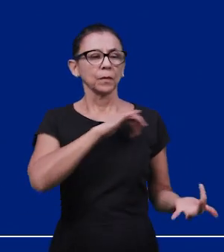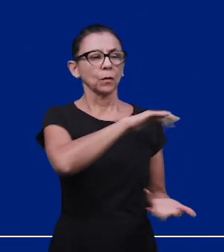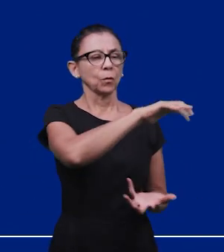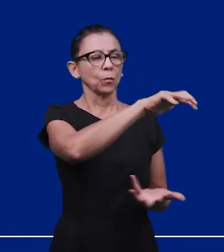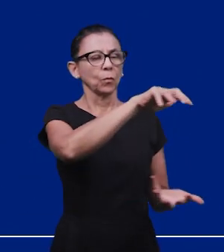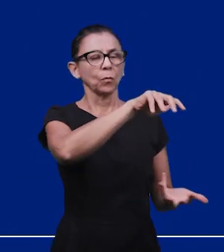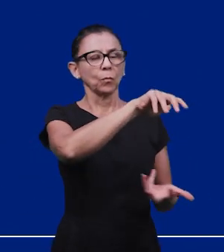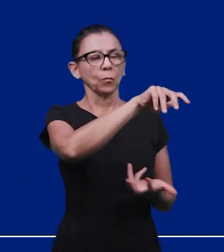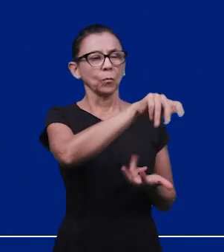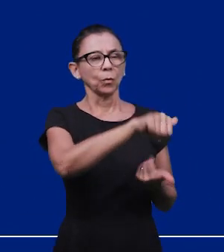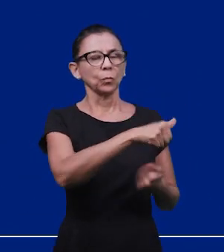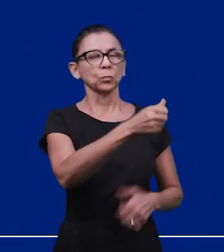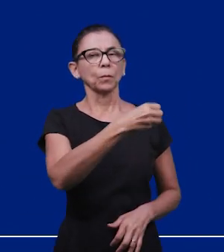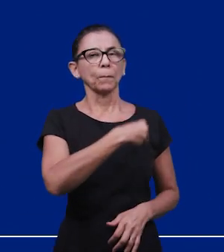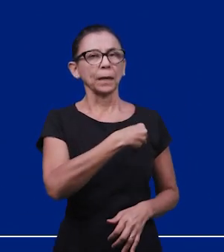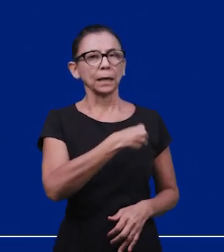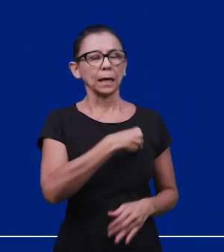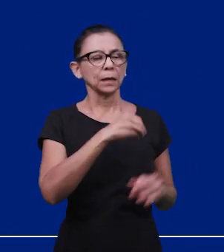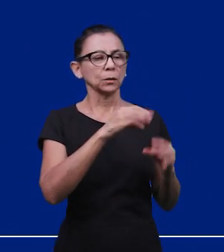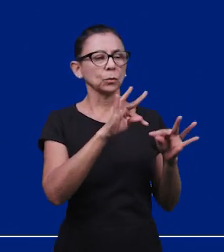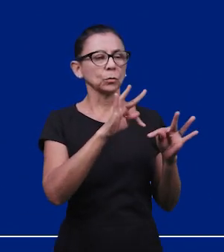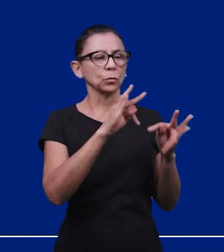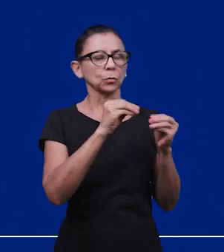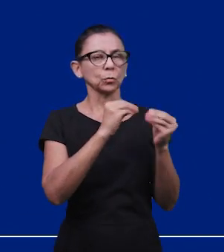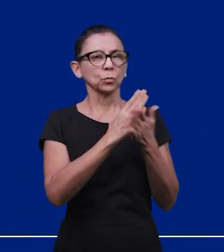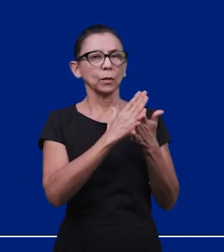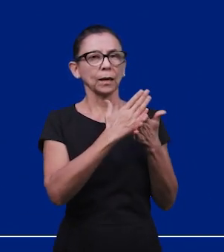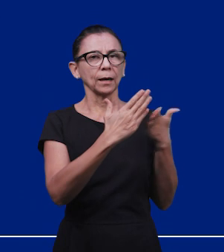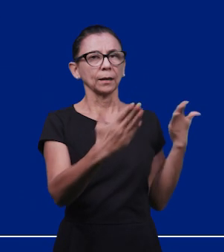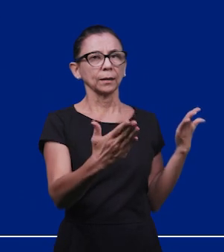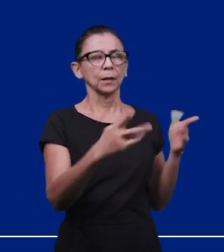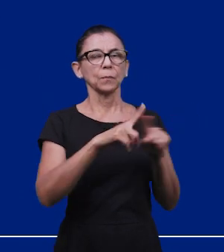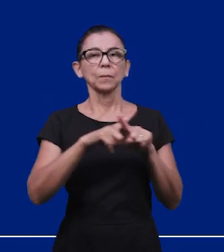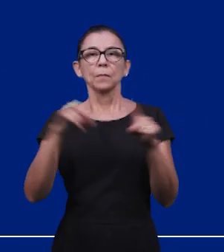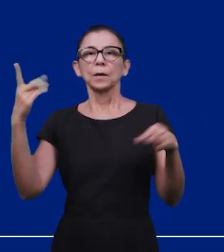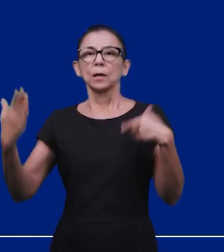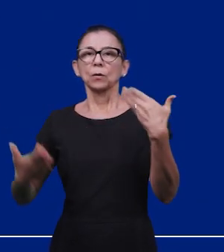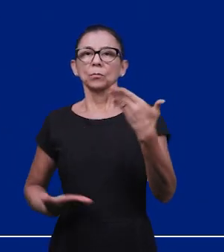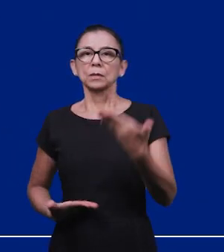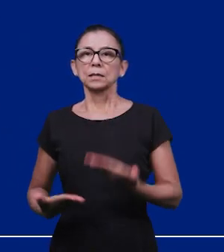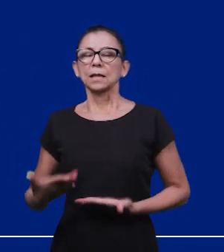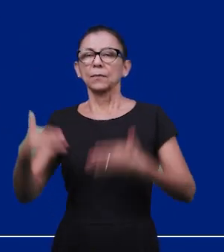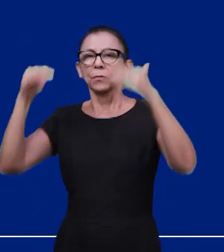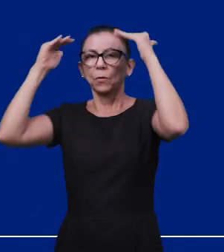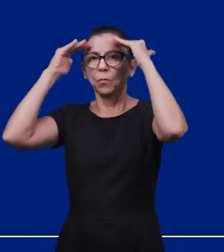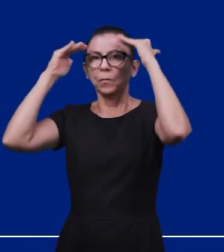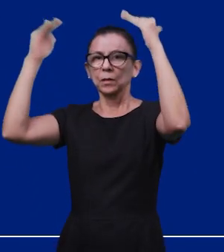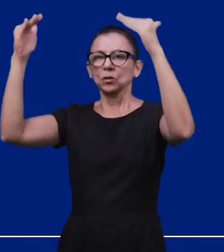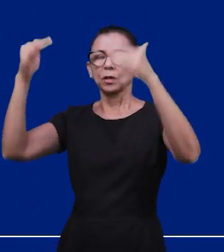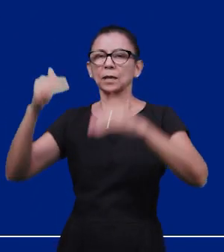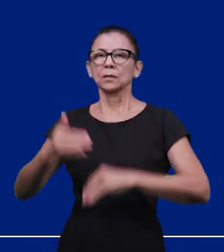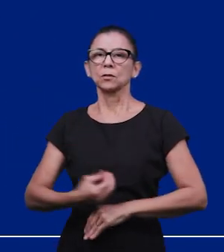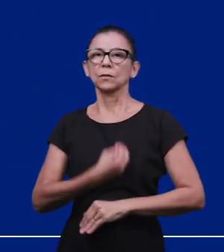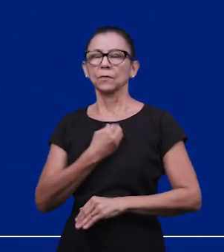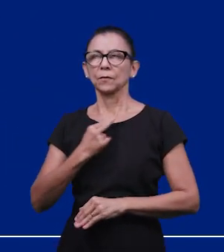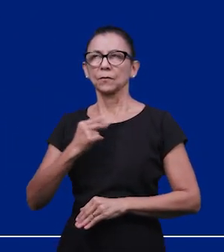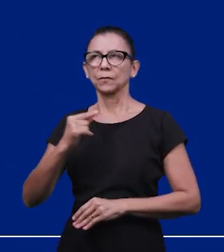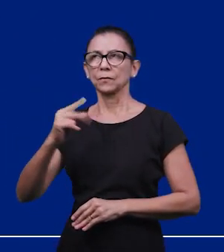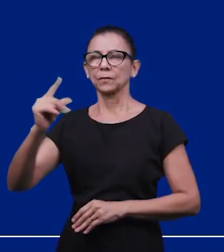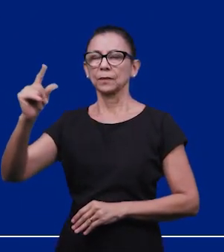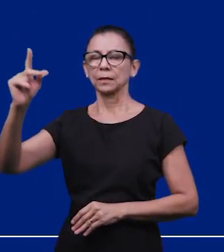João 2,15, não ameis o mundo, nem o que no mundo há. Se alguém ama o mundo, o amor do Pai não está